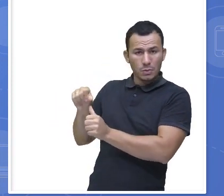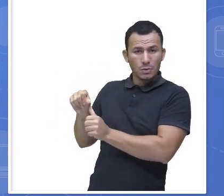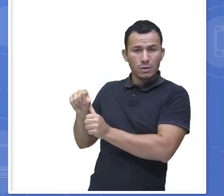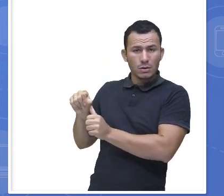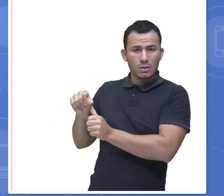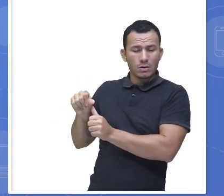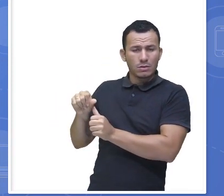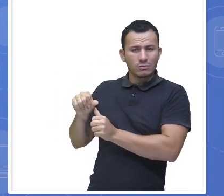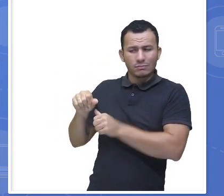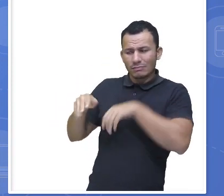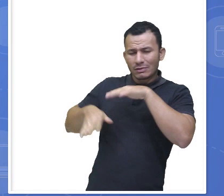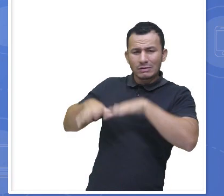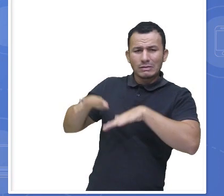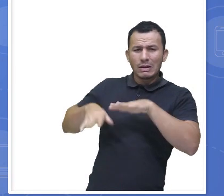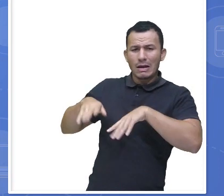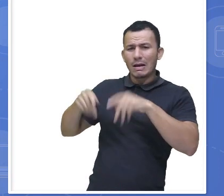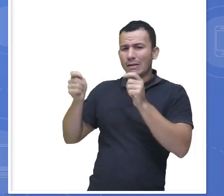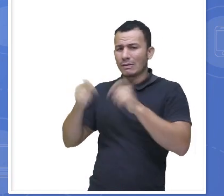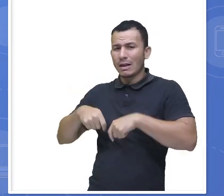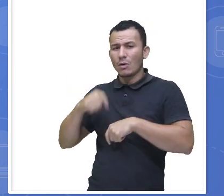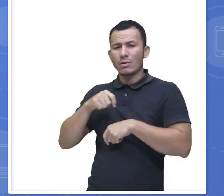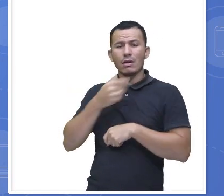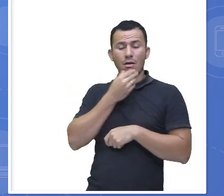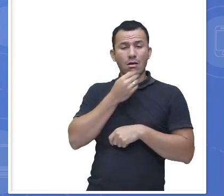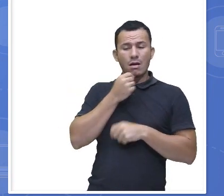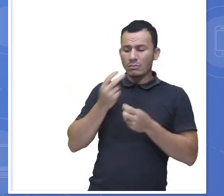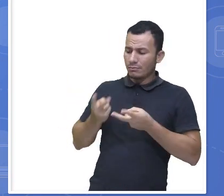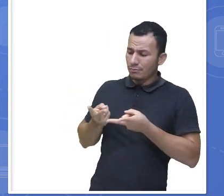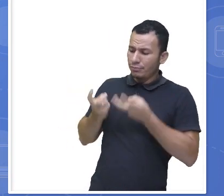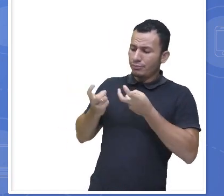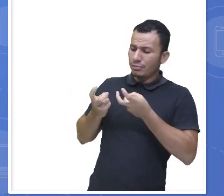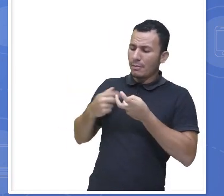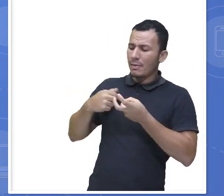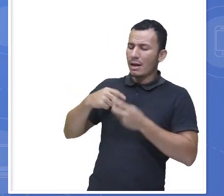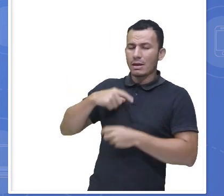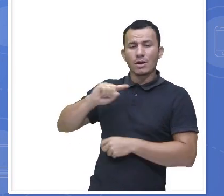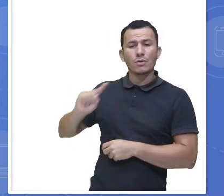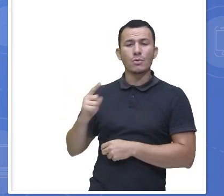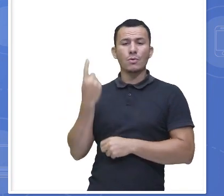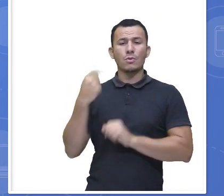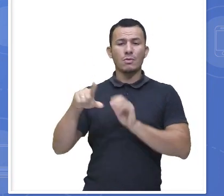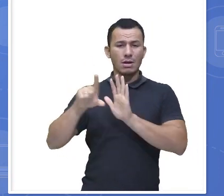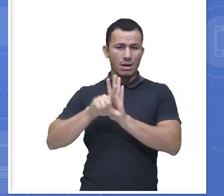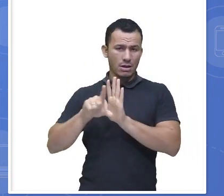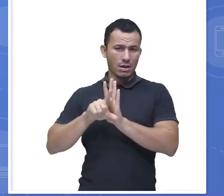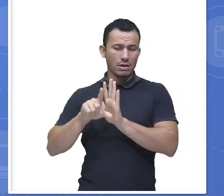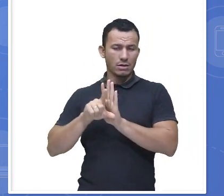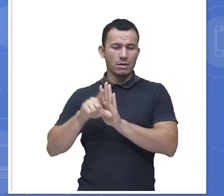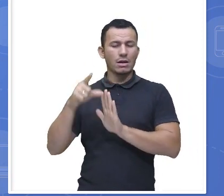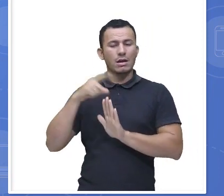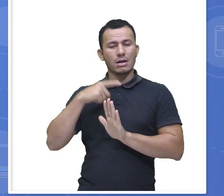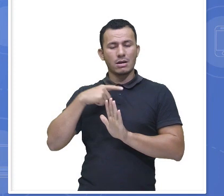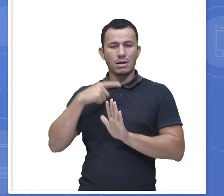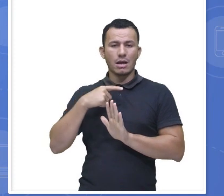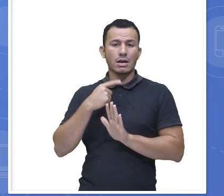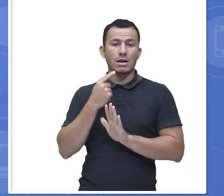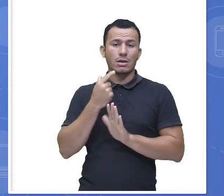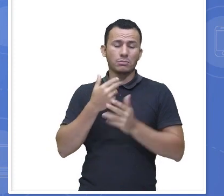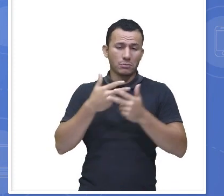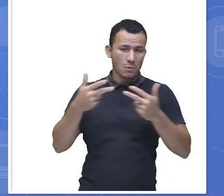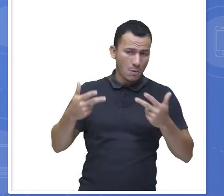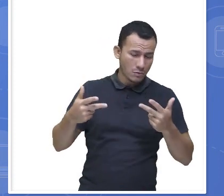prestidigitação, pretendia fazer notar que existe apenas uma lei que abrange tanto o mundo das